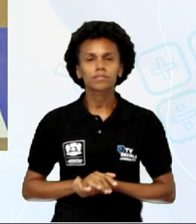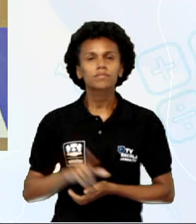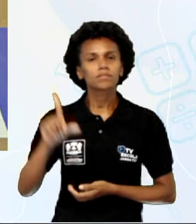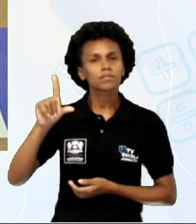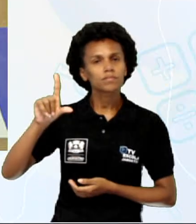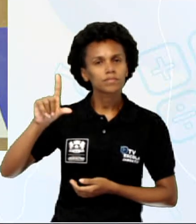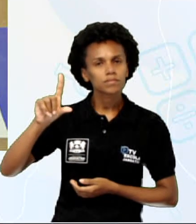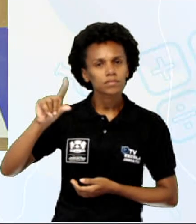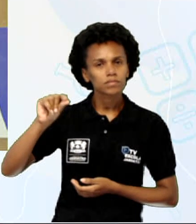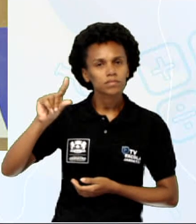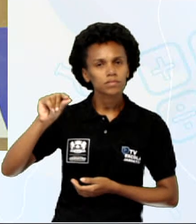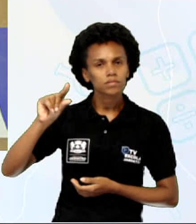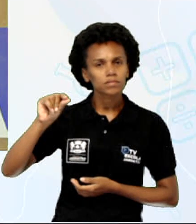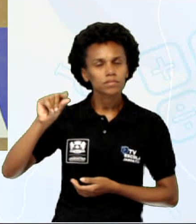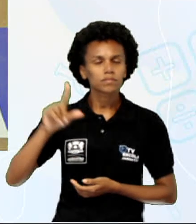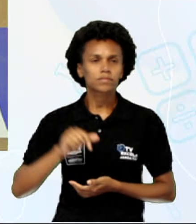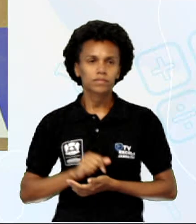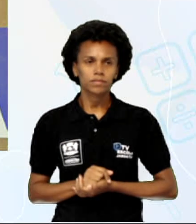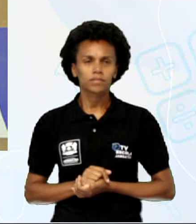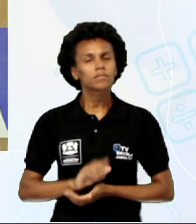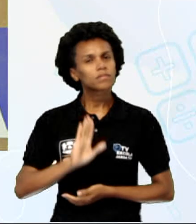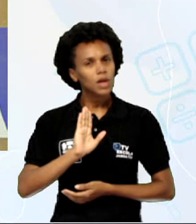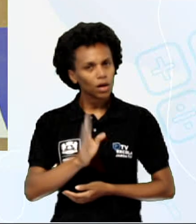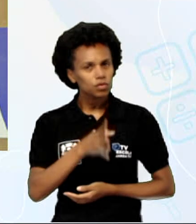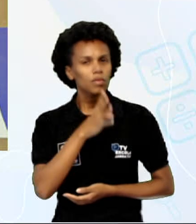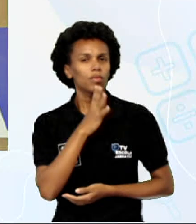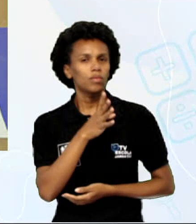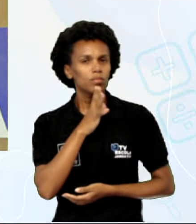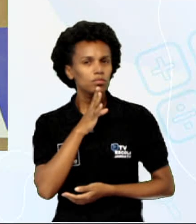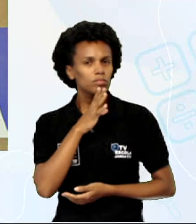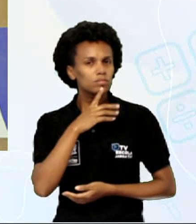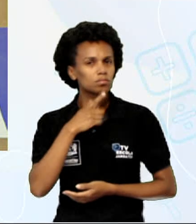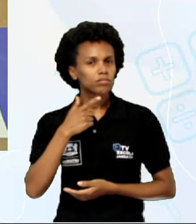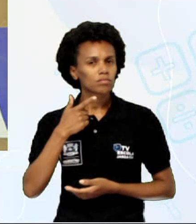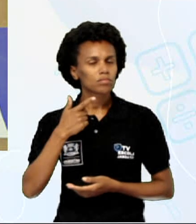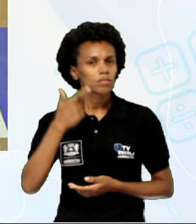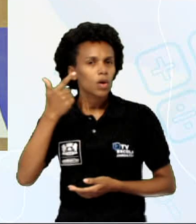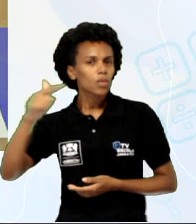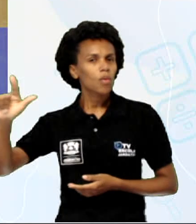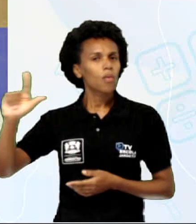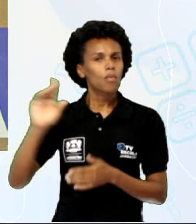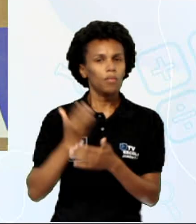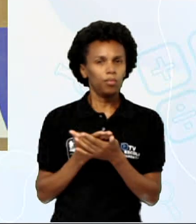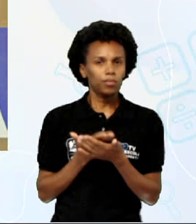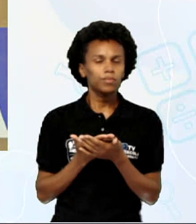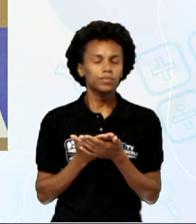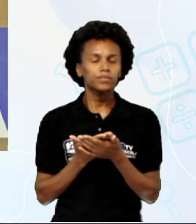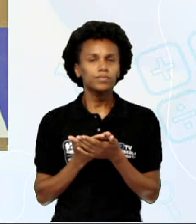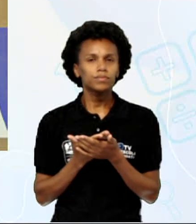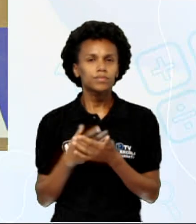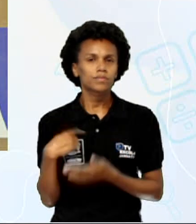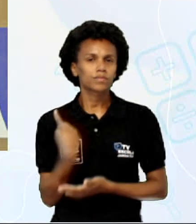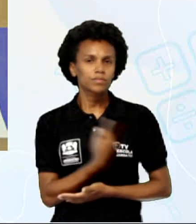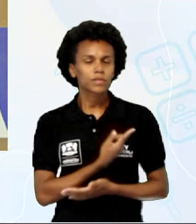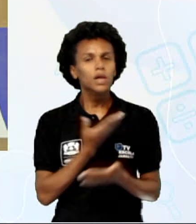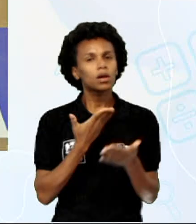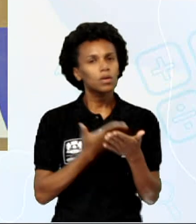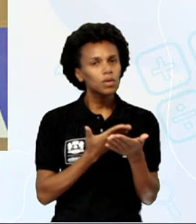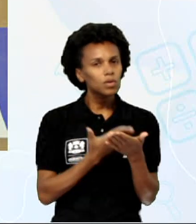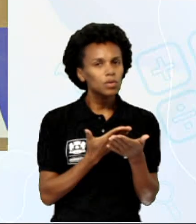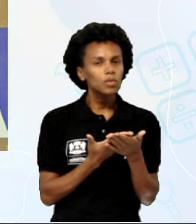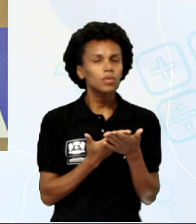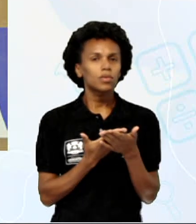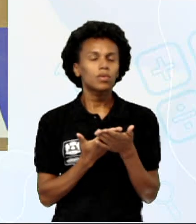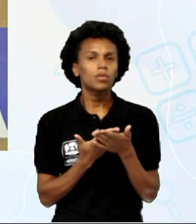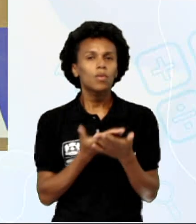colagem. A gente já viu essa arte visual em outras aulas. A gente estudou até um artista que ele usava